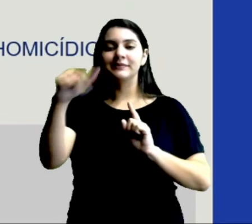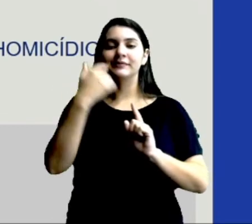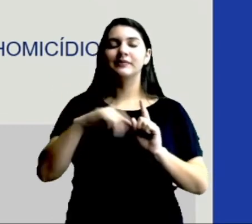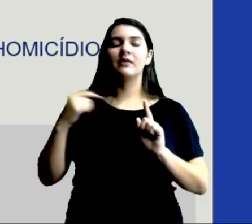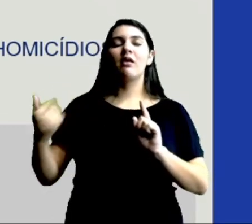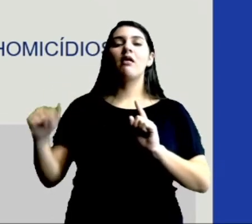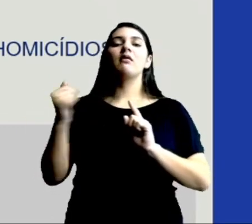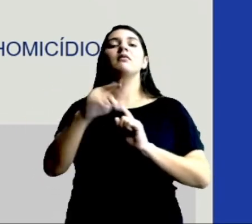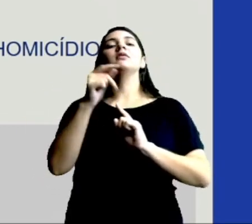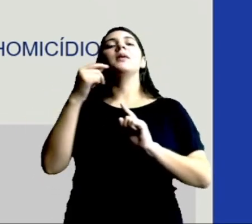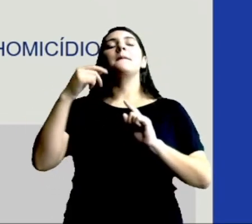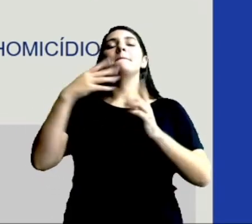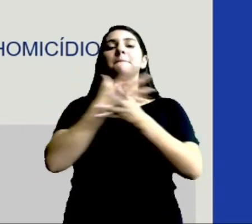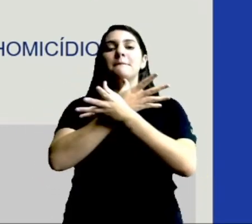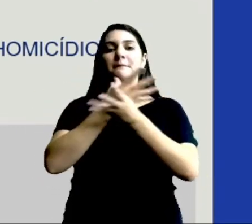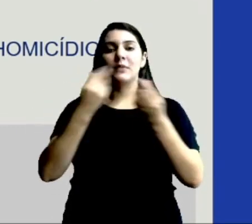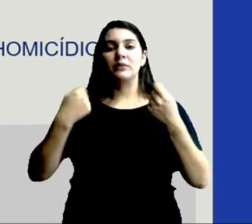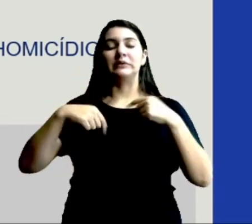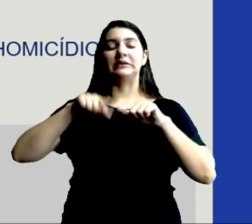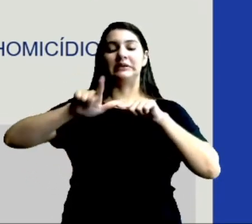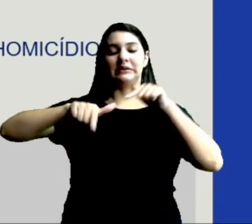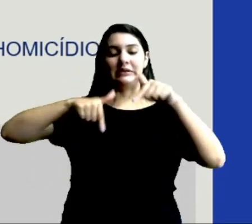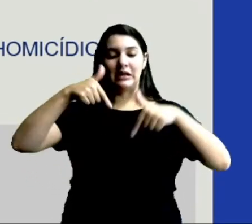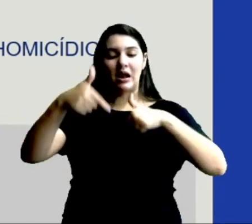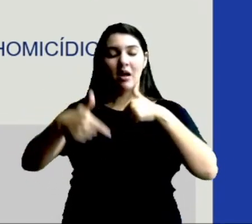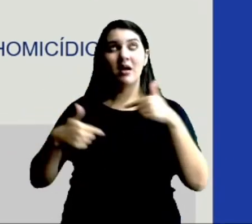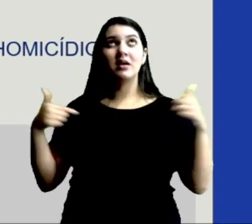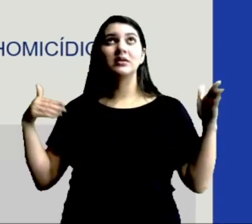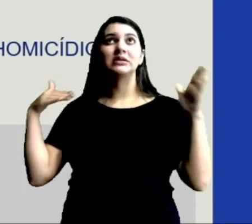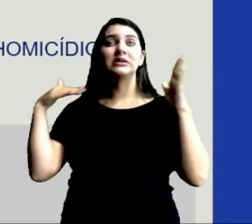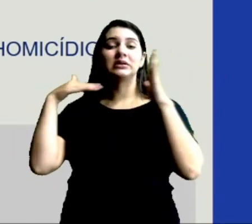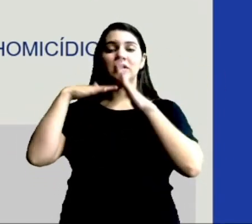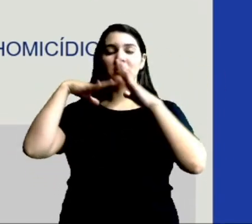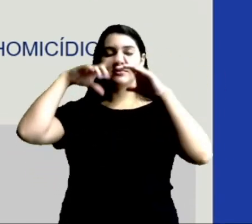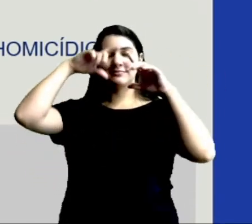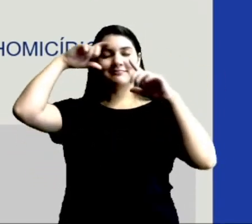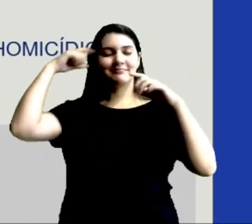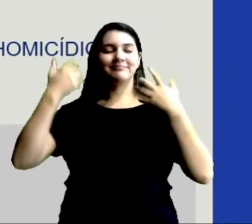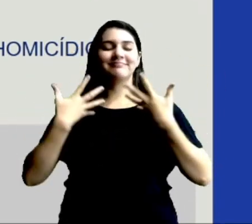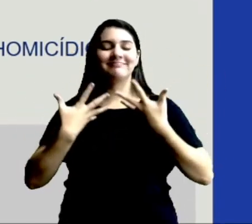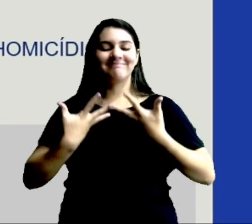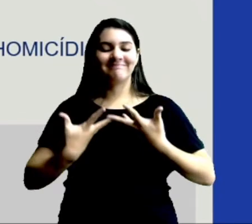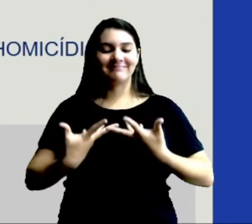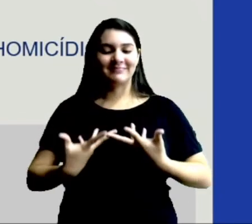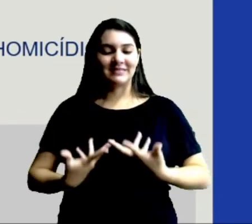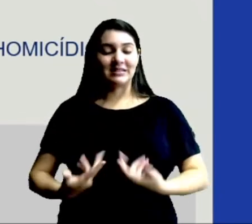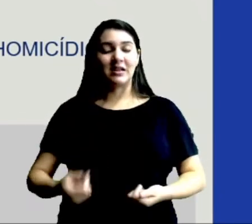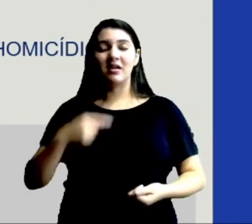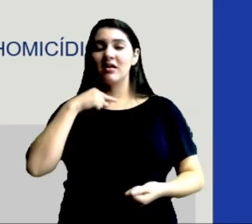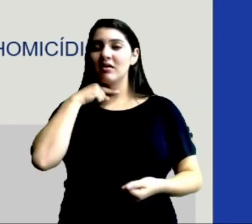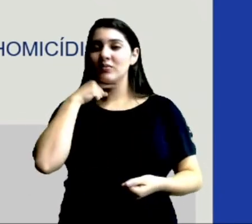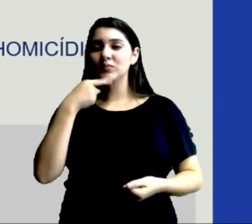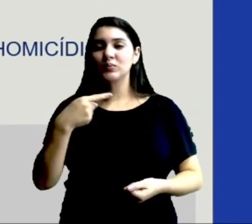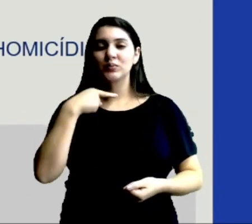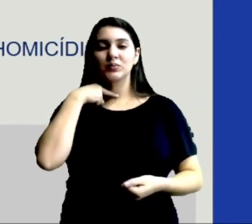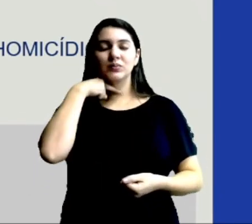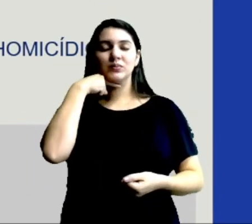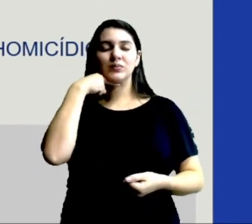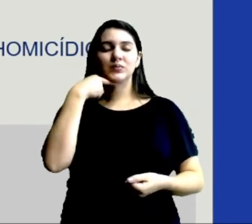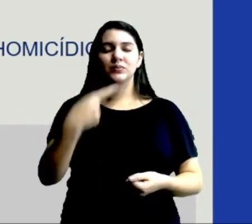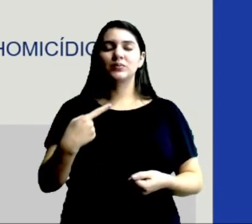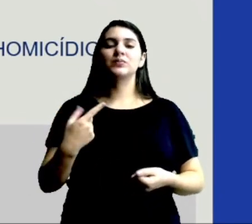trabalhavam até a exaustão, como eu falei. Eles trabalhavam até não aguentar mais, até estarem